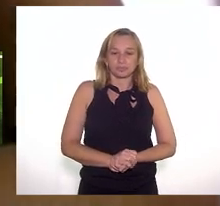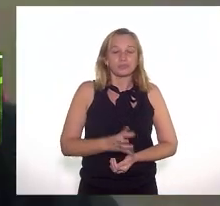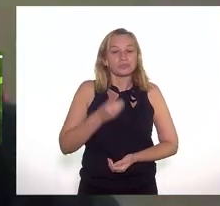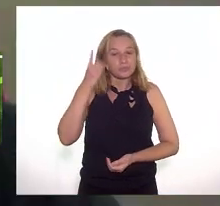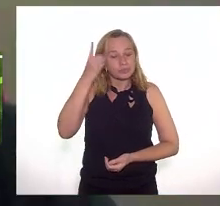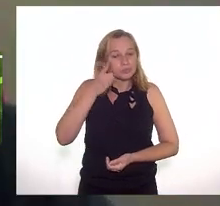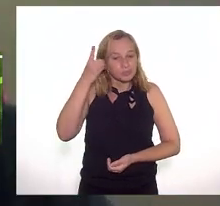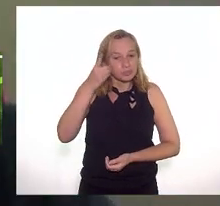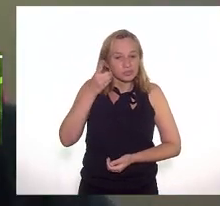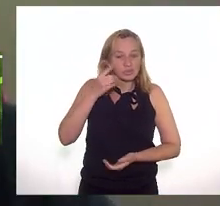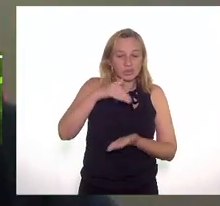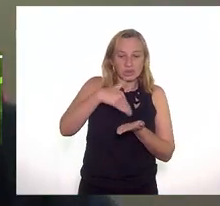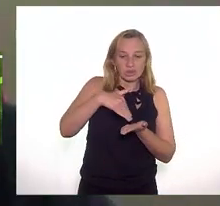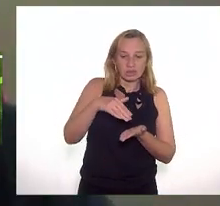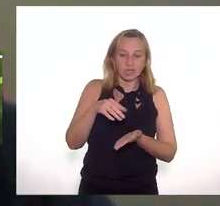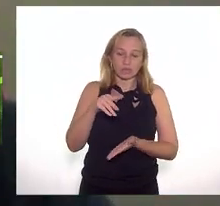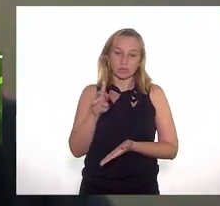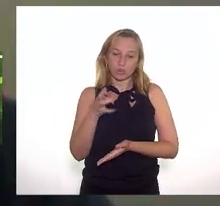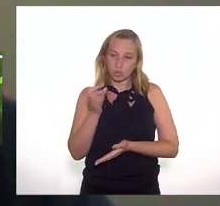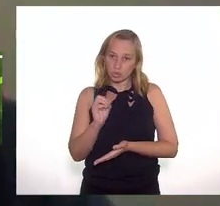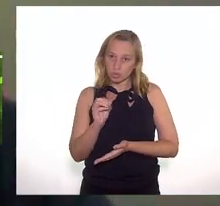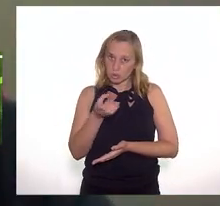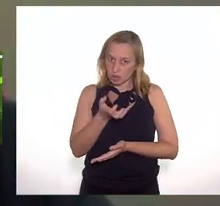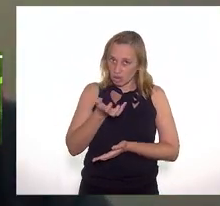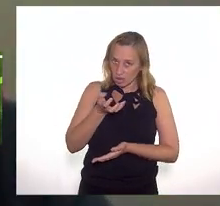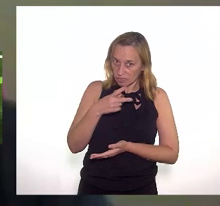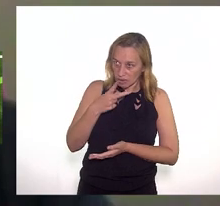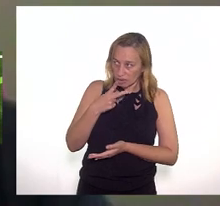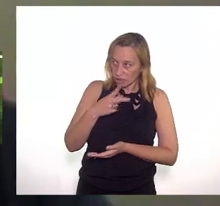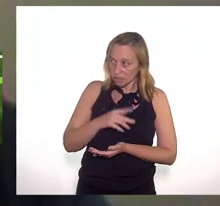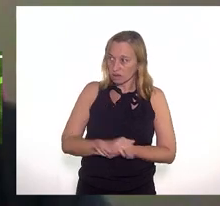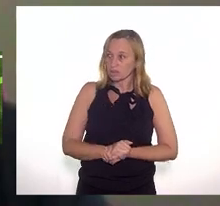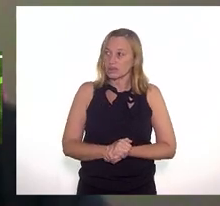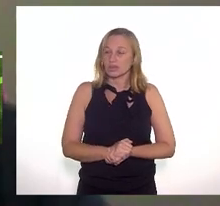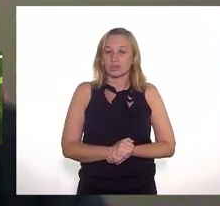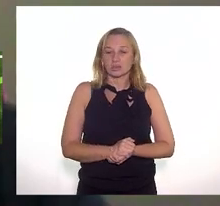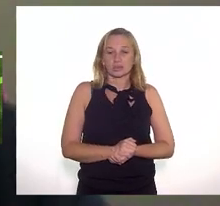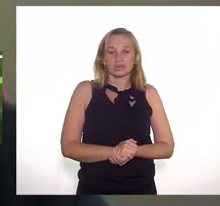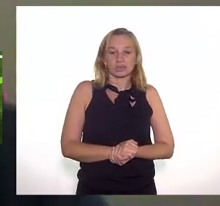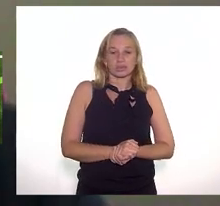Deputado, secretário Bruno, quer fazer alguma ponderação?